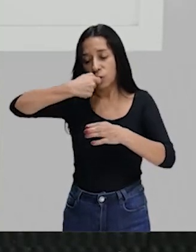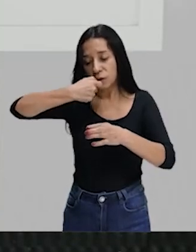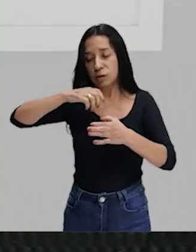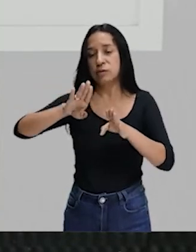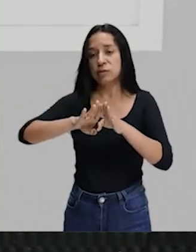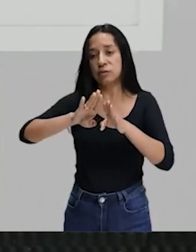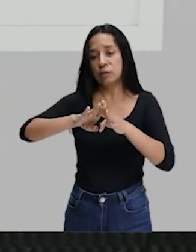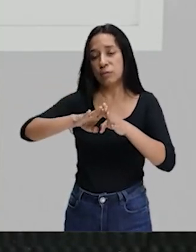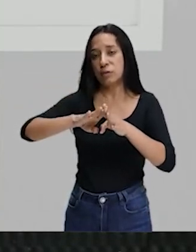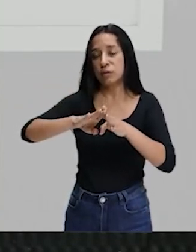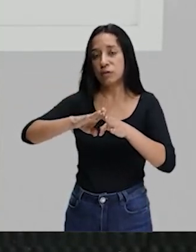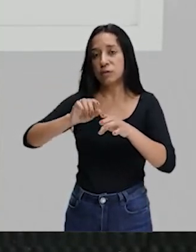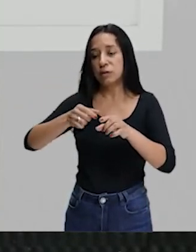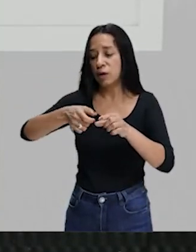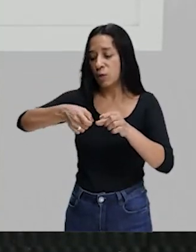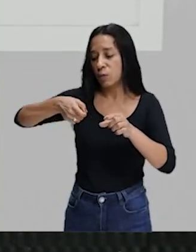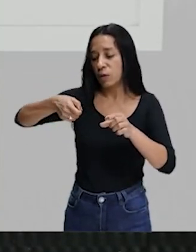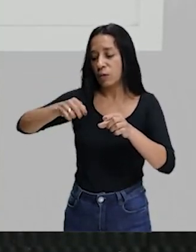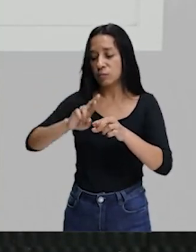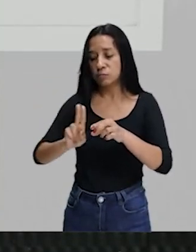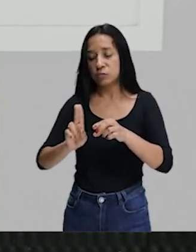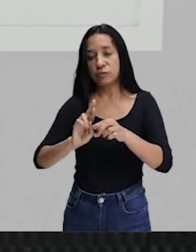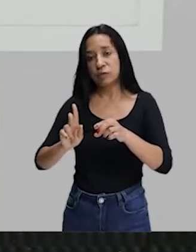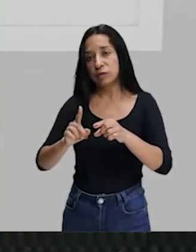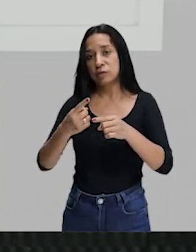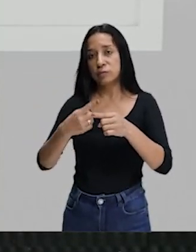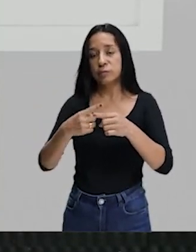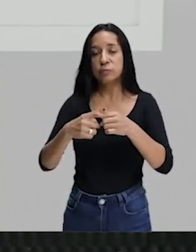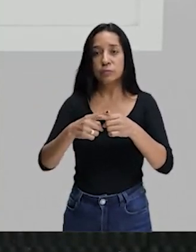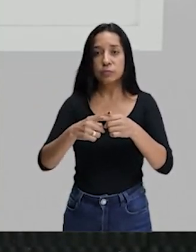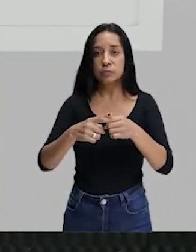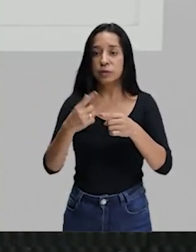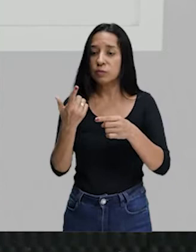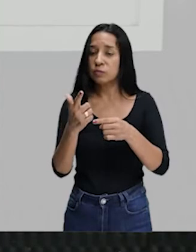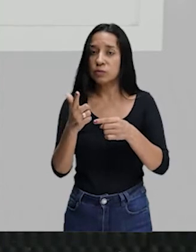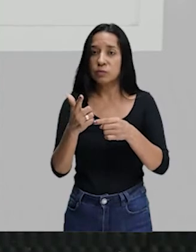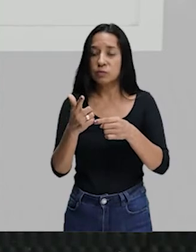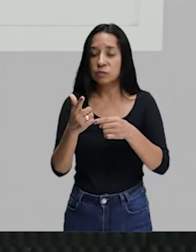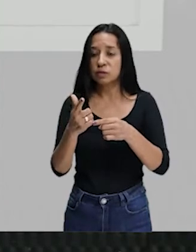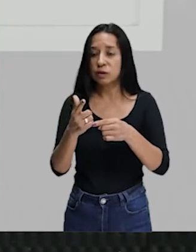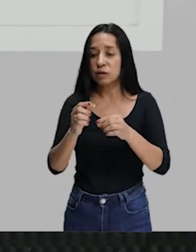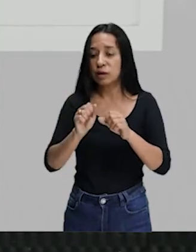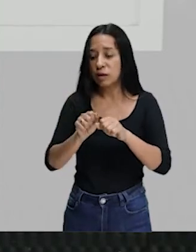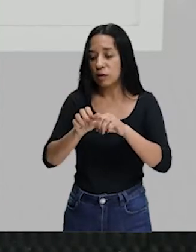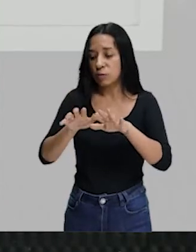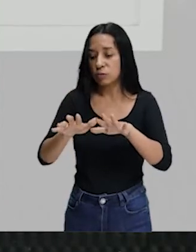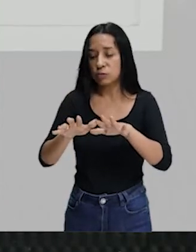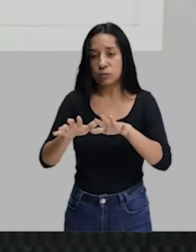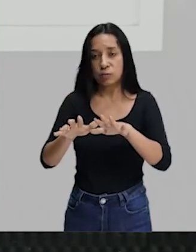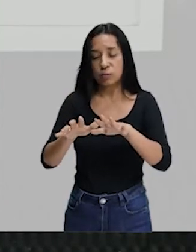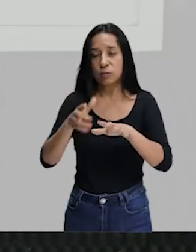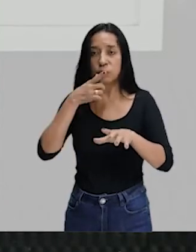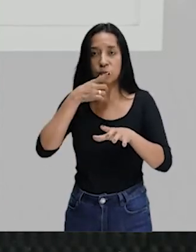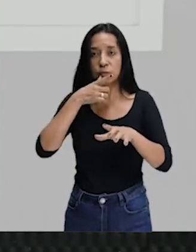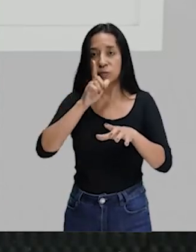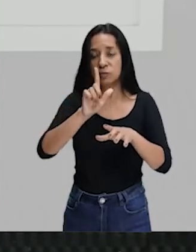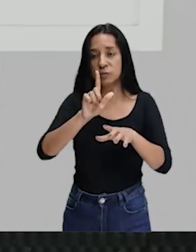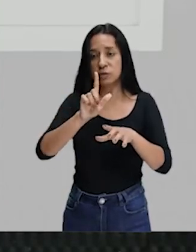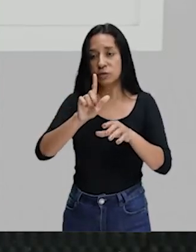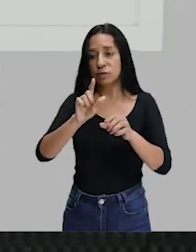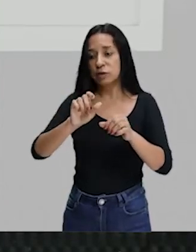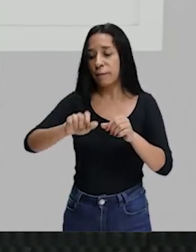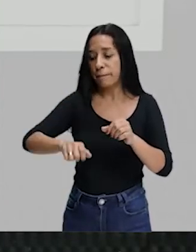são, né, tem um cabo de material diferente, justamente para que não ocorra o fenômeno da condução e você consiga ali